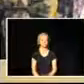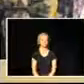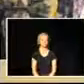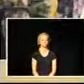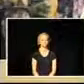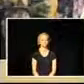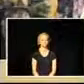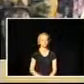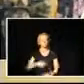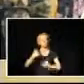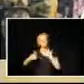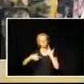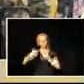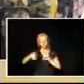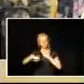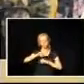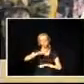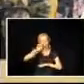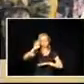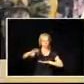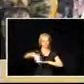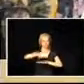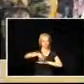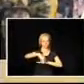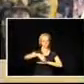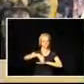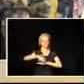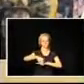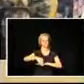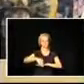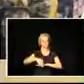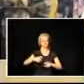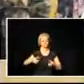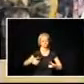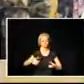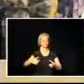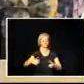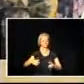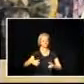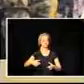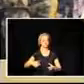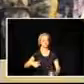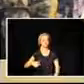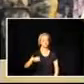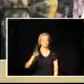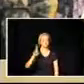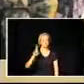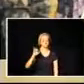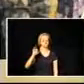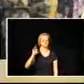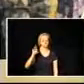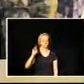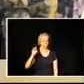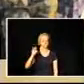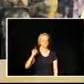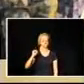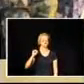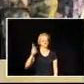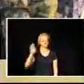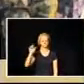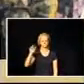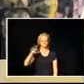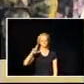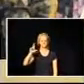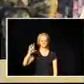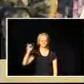Passa a denominar-se Rua José Betim, atual Rua 3, loteamento residencial Elvítia, no bairro do Barreiro, neste